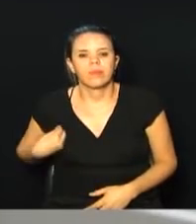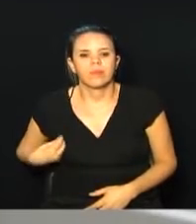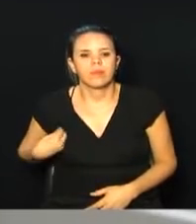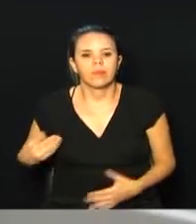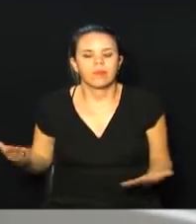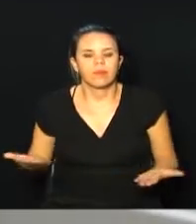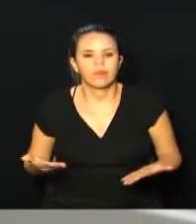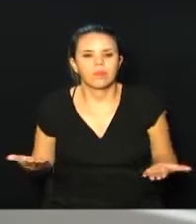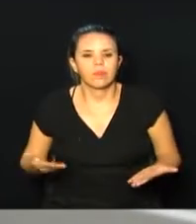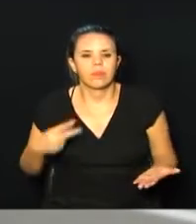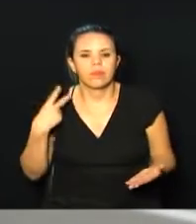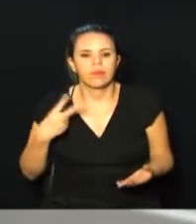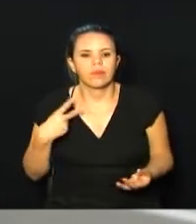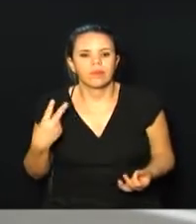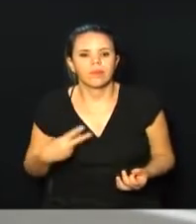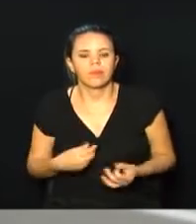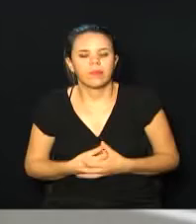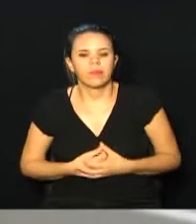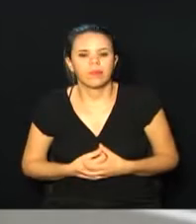vivo com o vereador